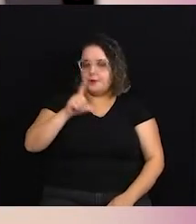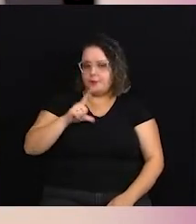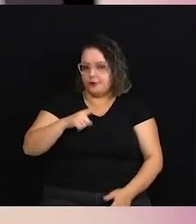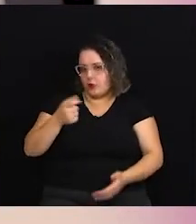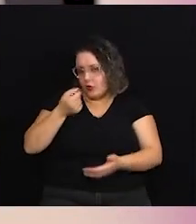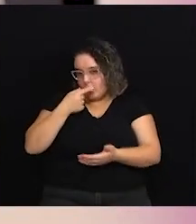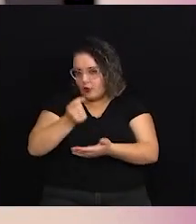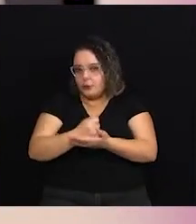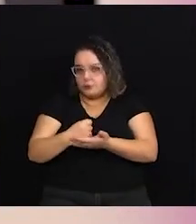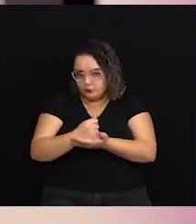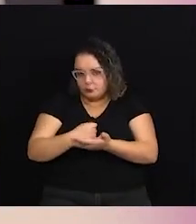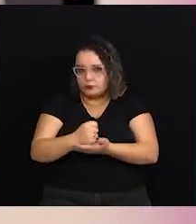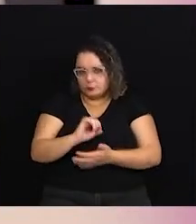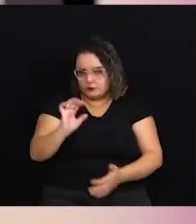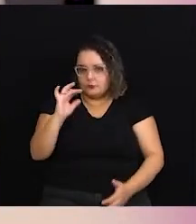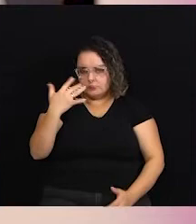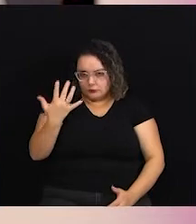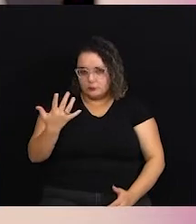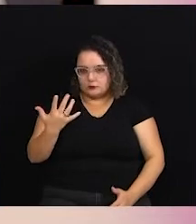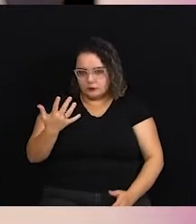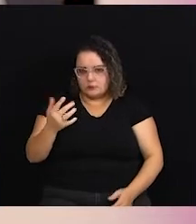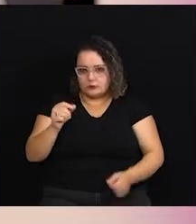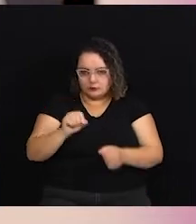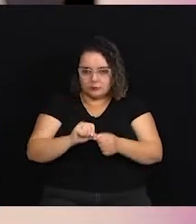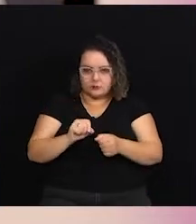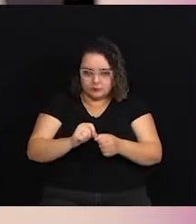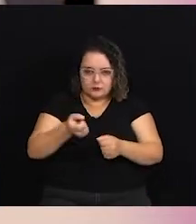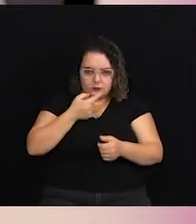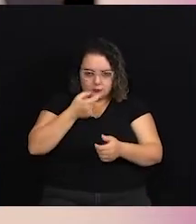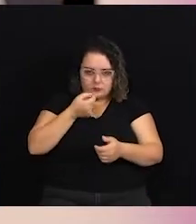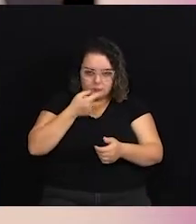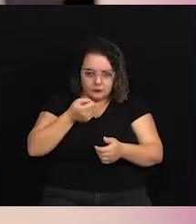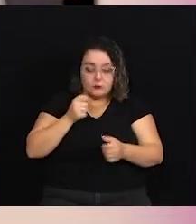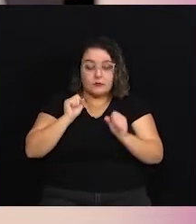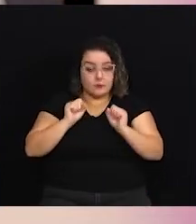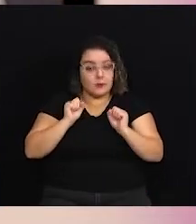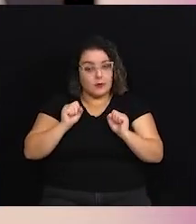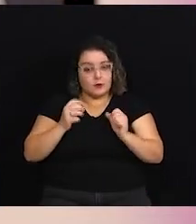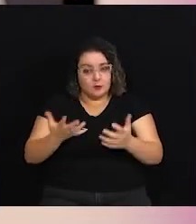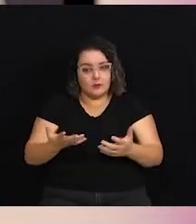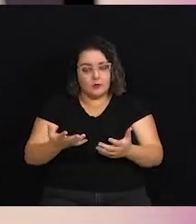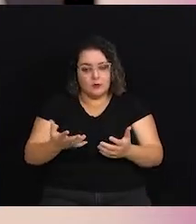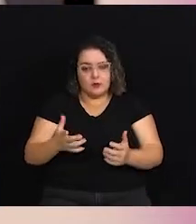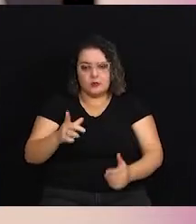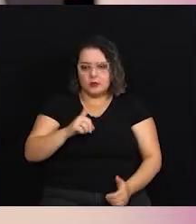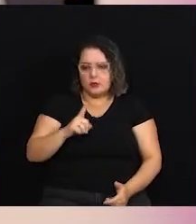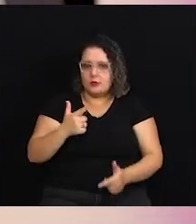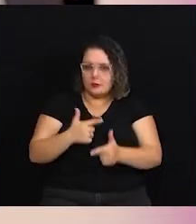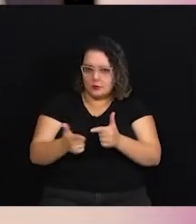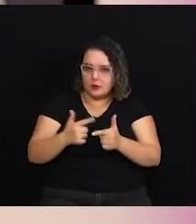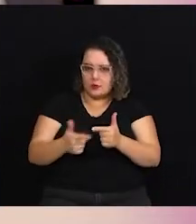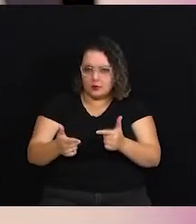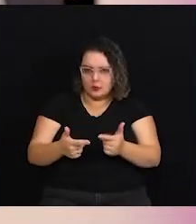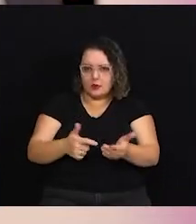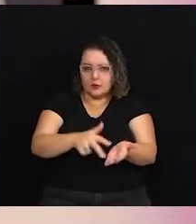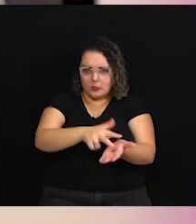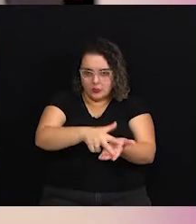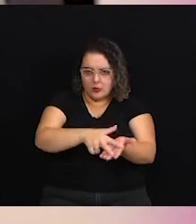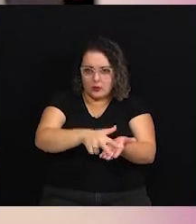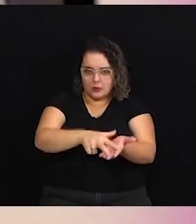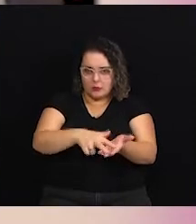esses esse fato de tá fazendo substâncias que podem gerar crises